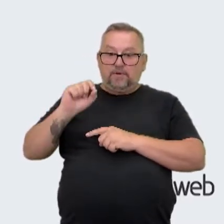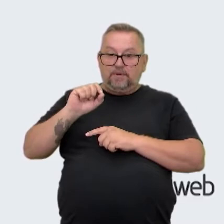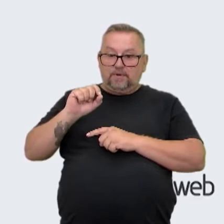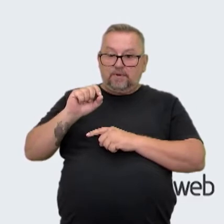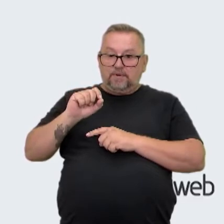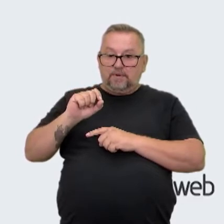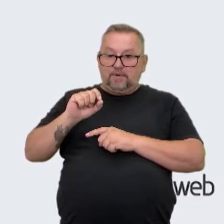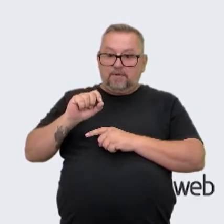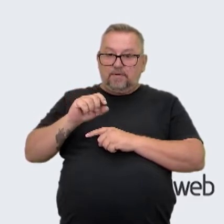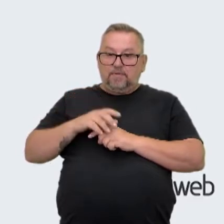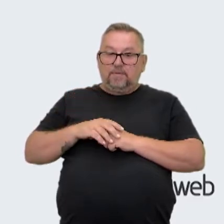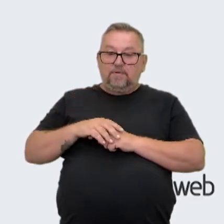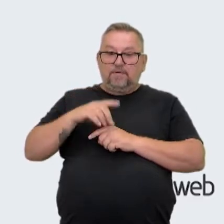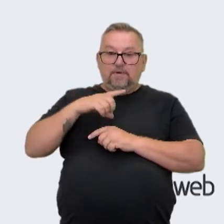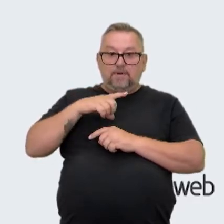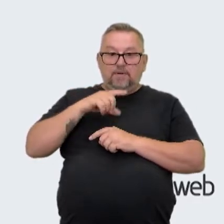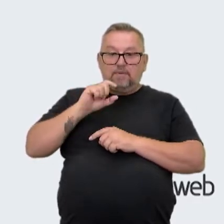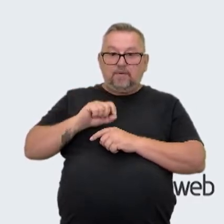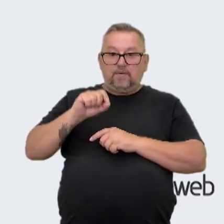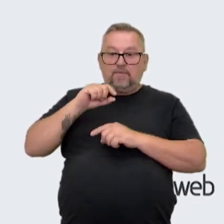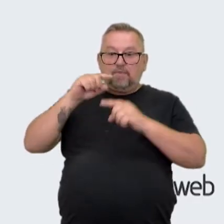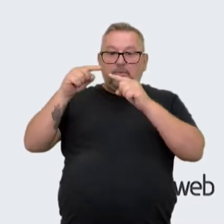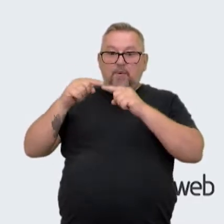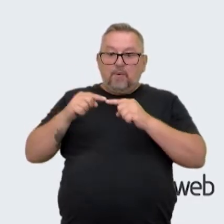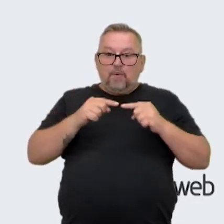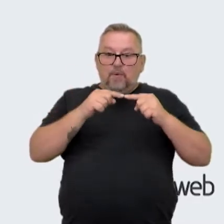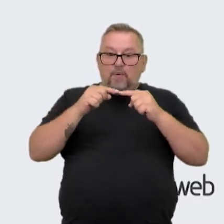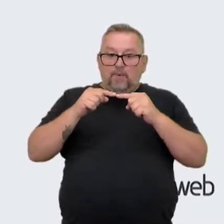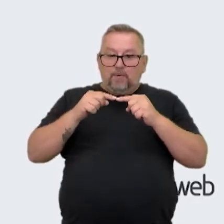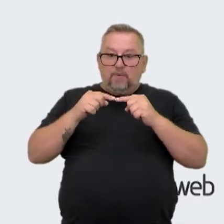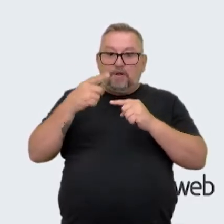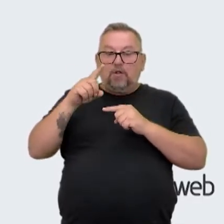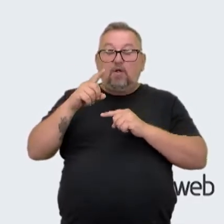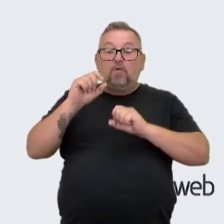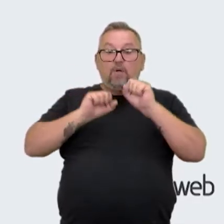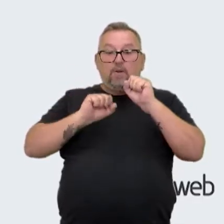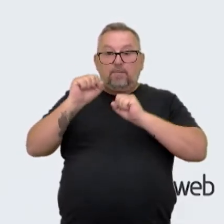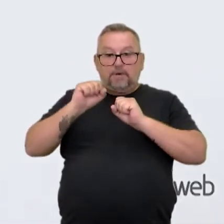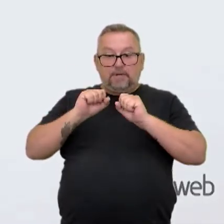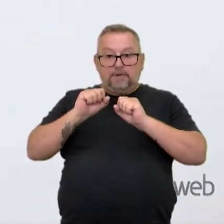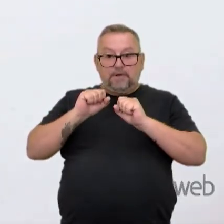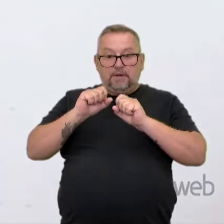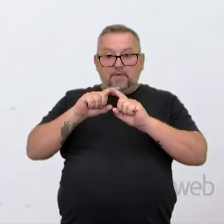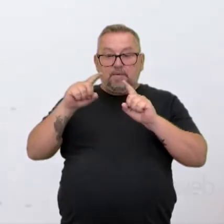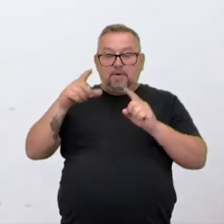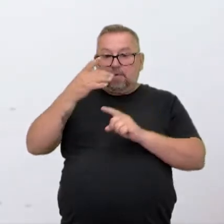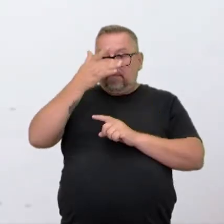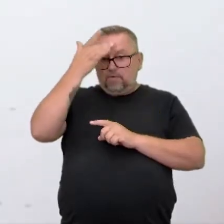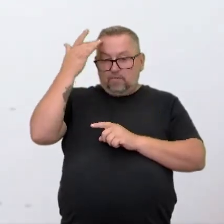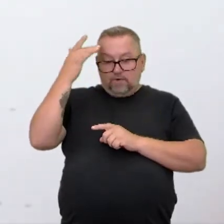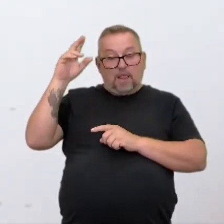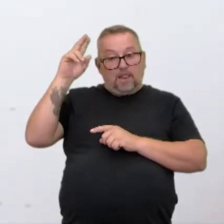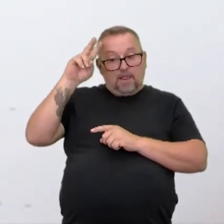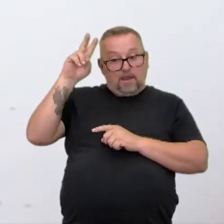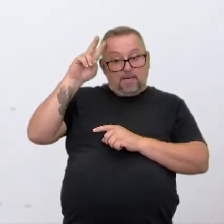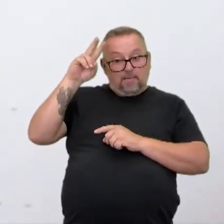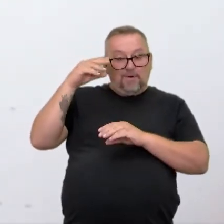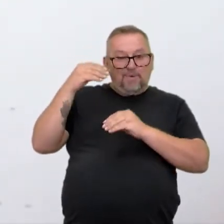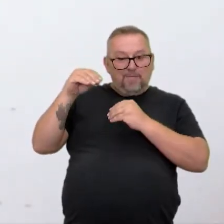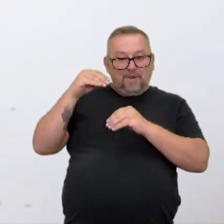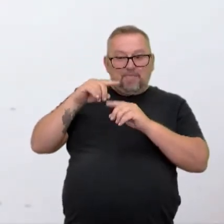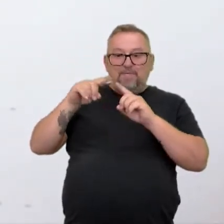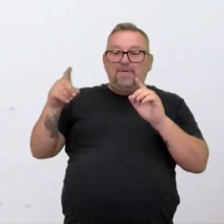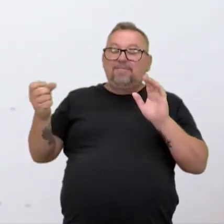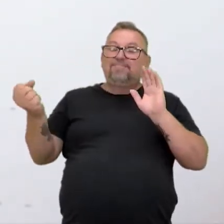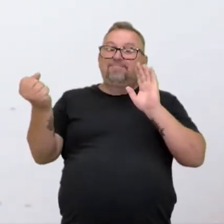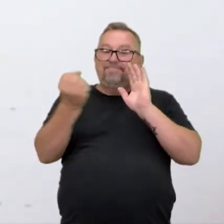os memes sejam interligados com a história da sua empresa, para que as pessoas não apenas lembrem do meme, mas também